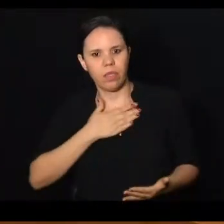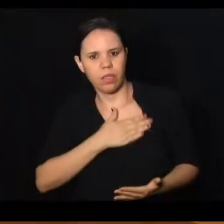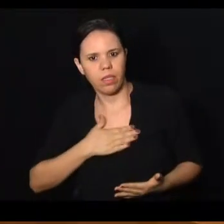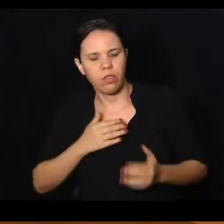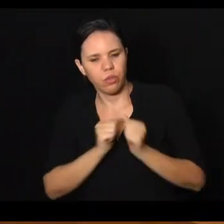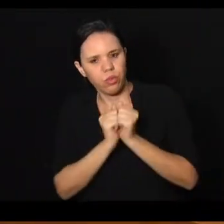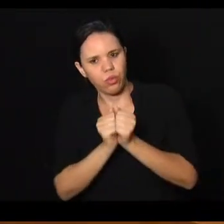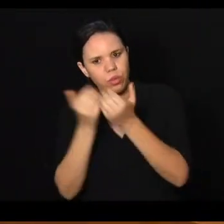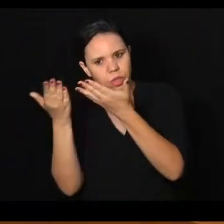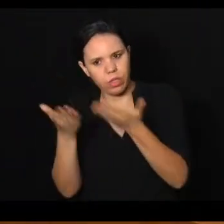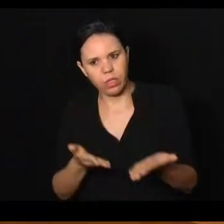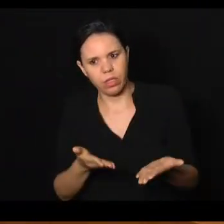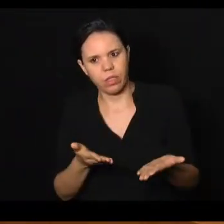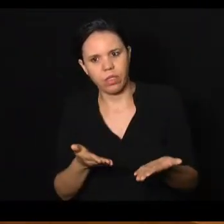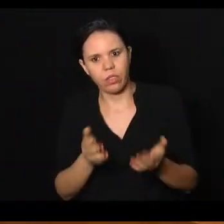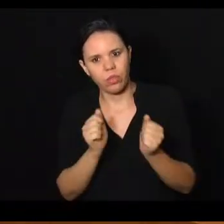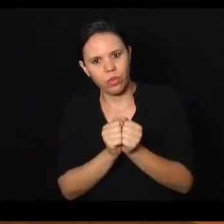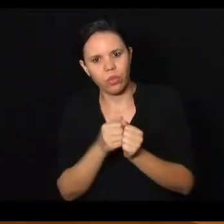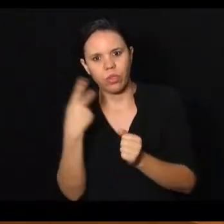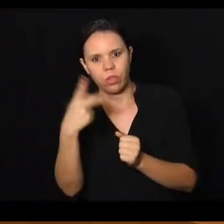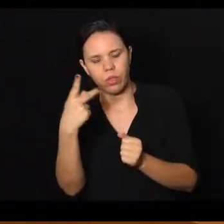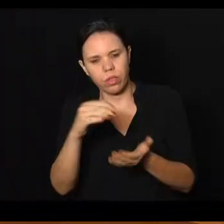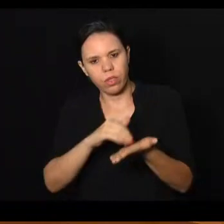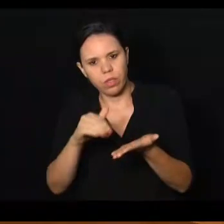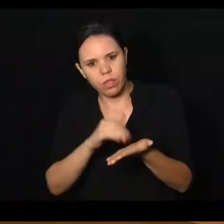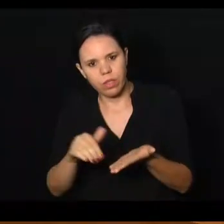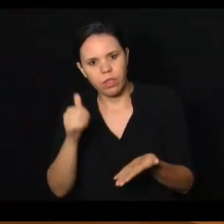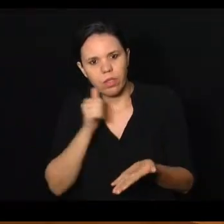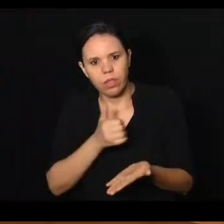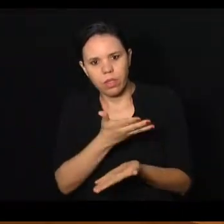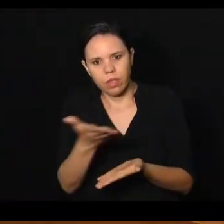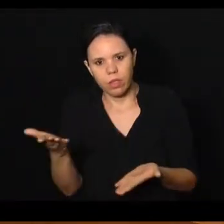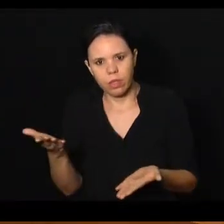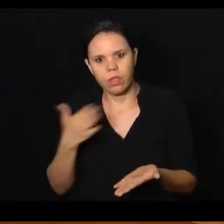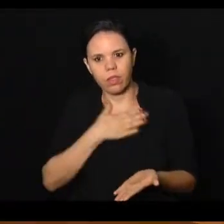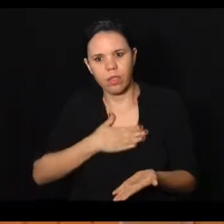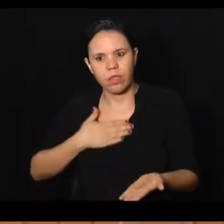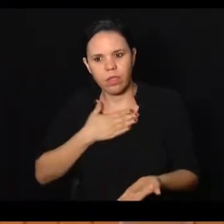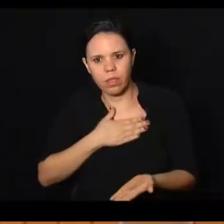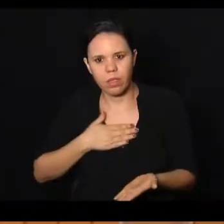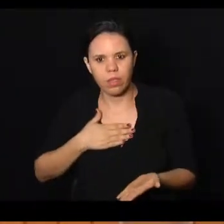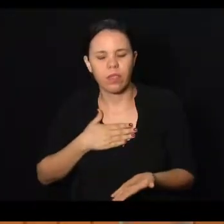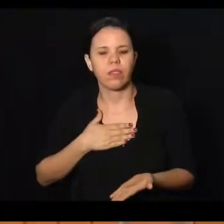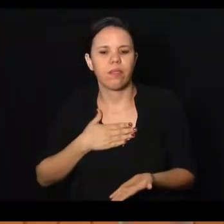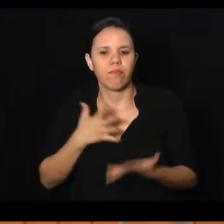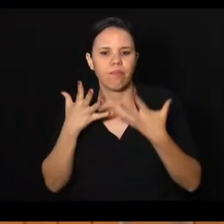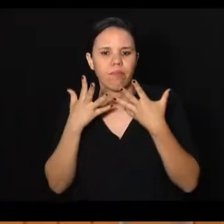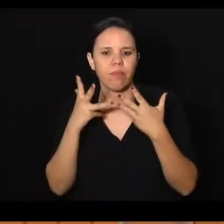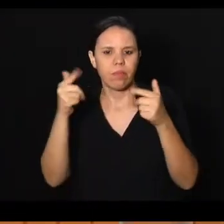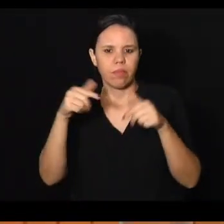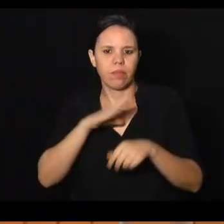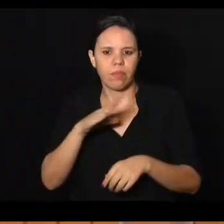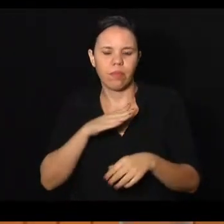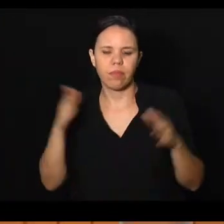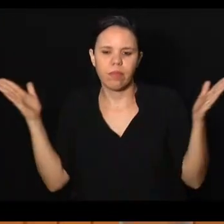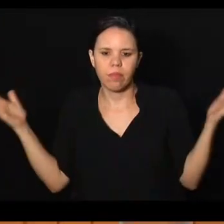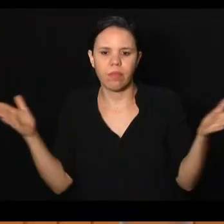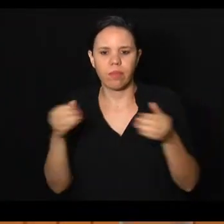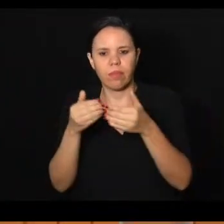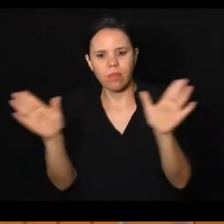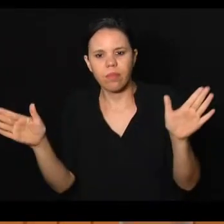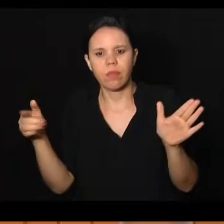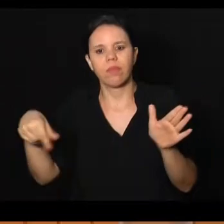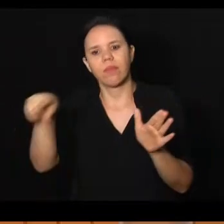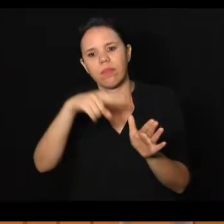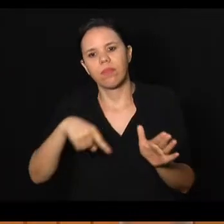imenso tê-la aqui, junto com a sua secretária. É um prazer enorme. A nossa cidade está de braços abertos para a